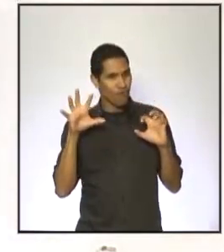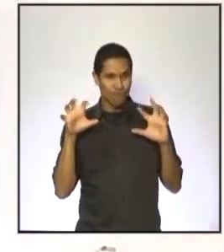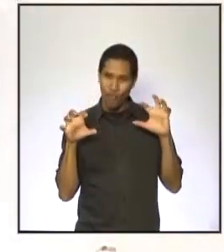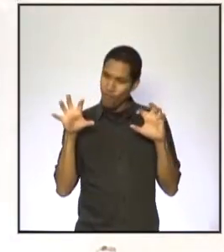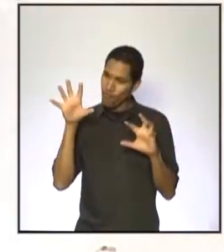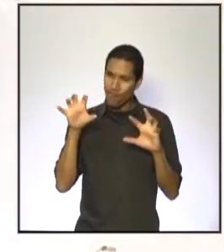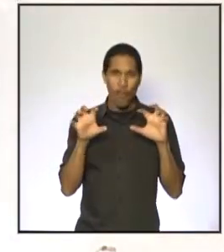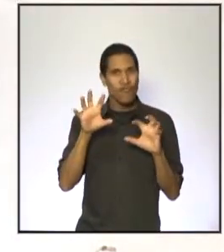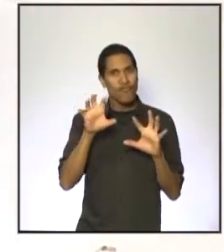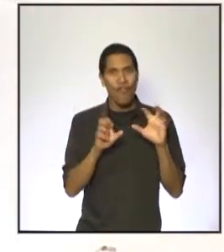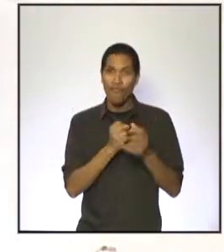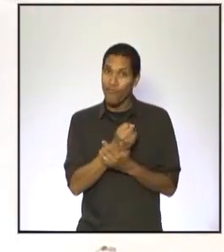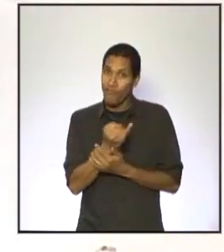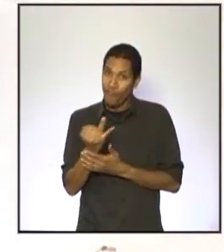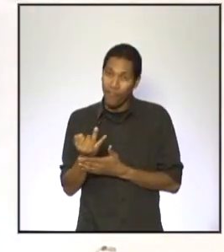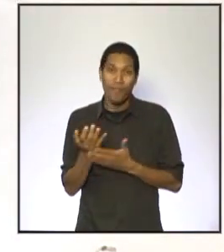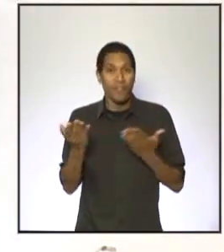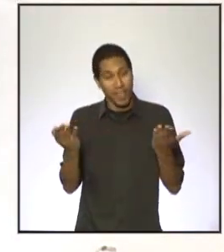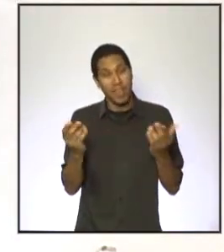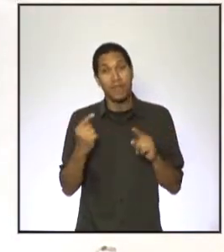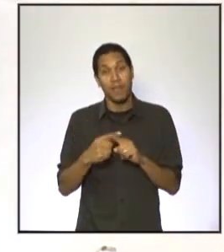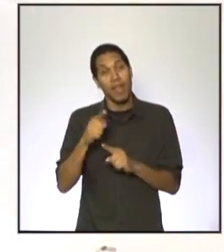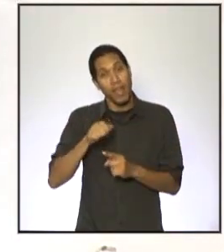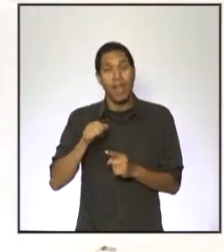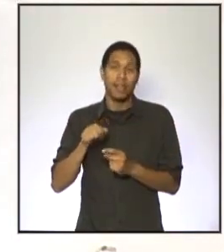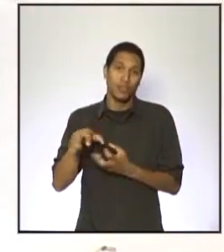Principalmente porque é uma mão sustentável.